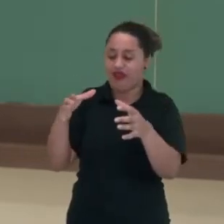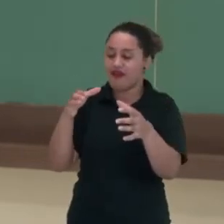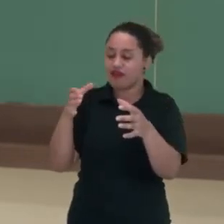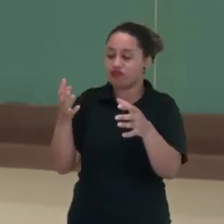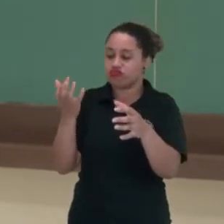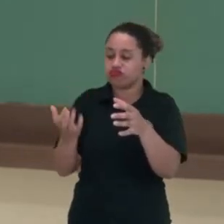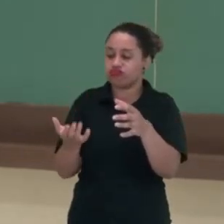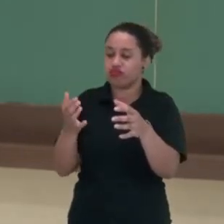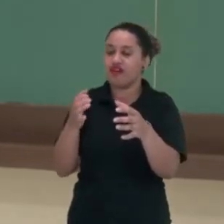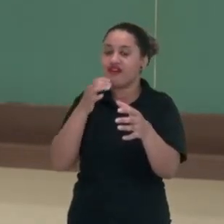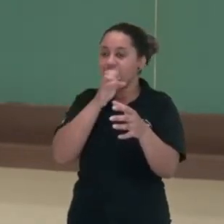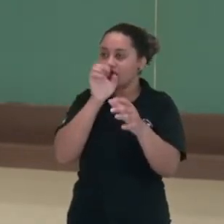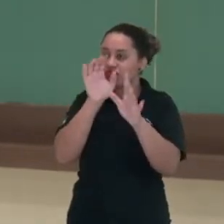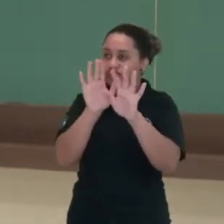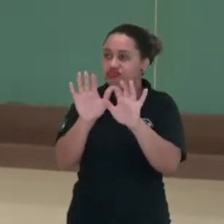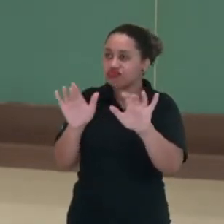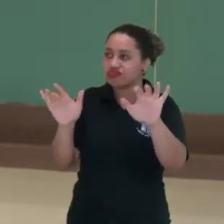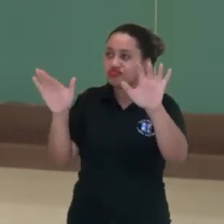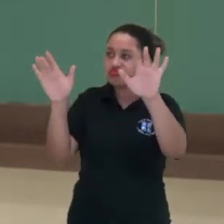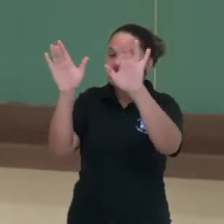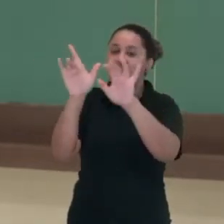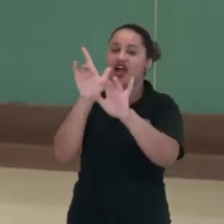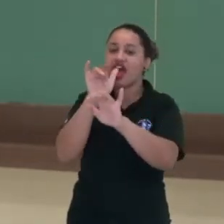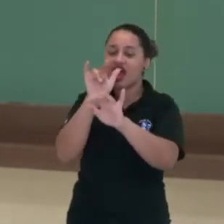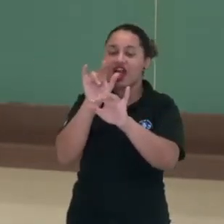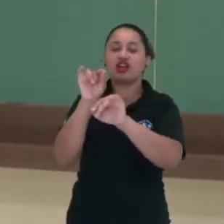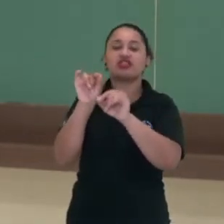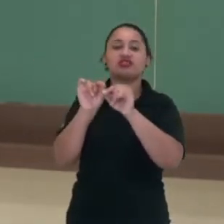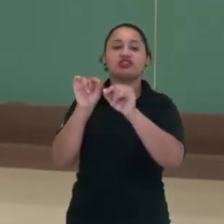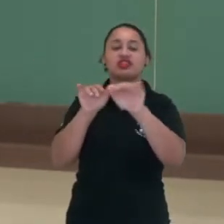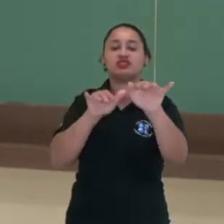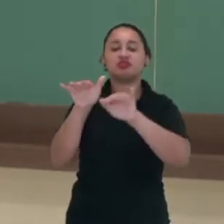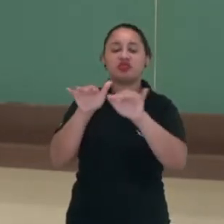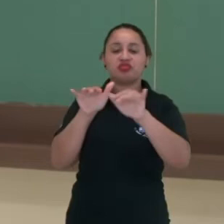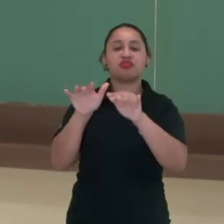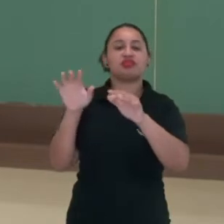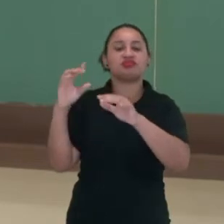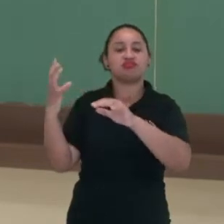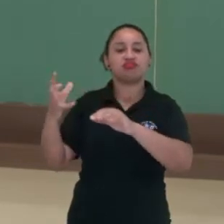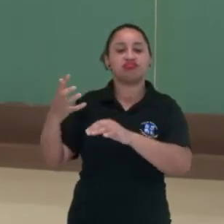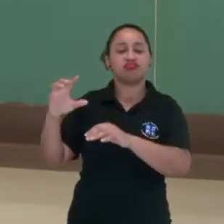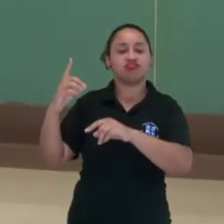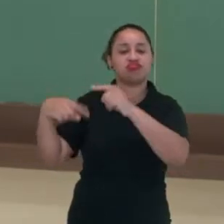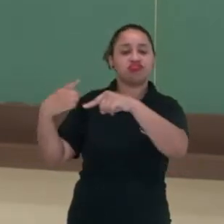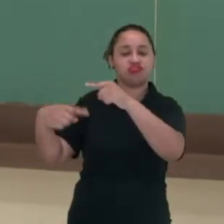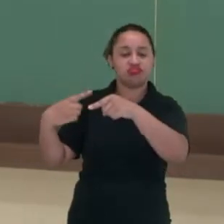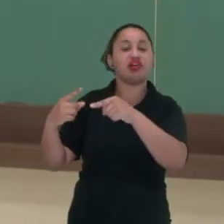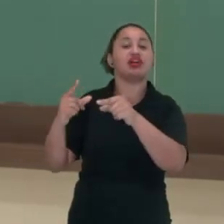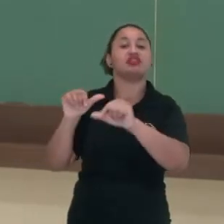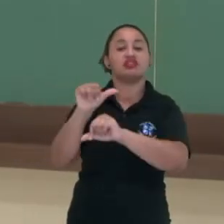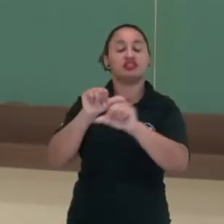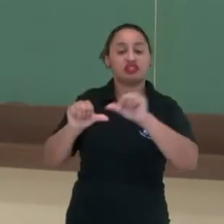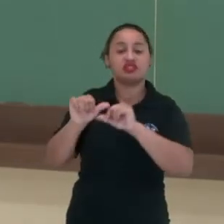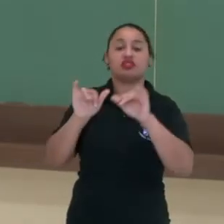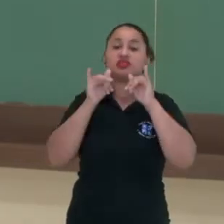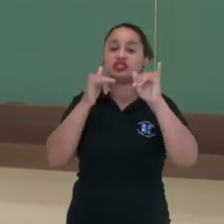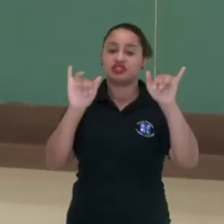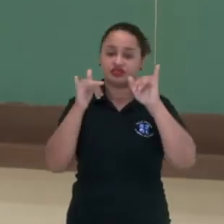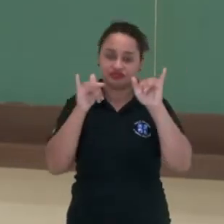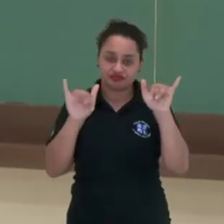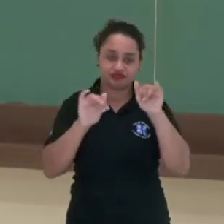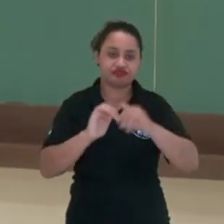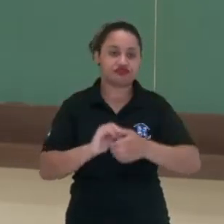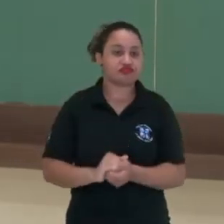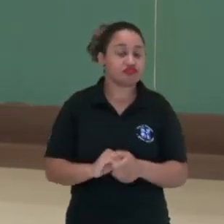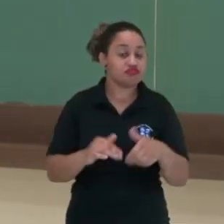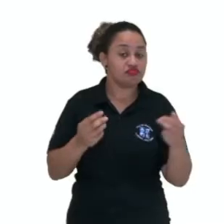vai evaporar uma água e vai movimentar as turbinas, transformando em energia elétrica. Então,